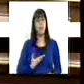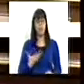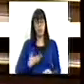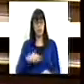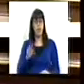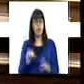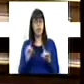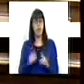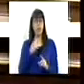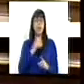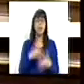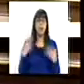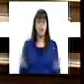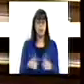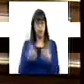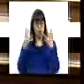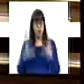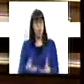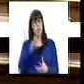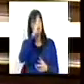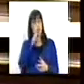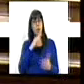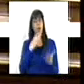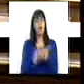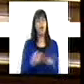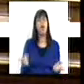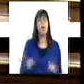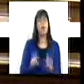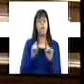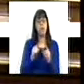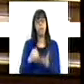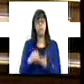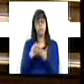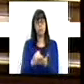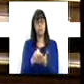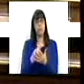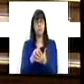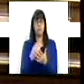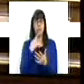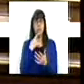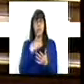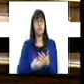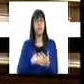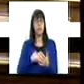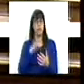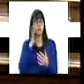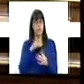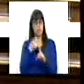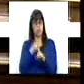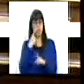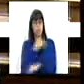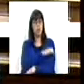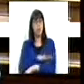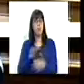PSD e pelo CDS. Ou seja, o Orçamento de Estado dá ou não um contributo com significado para o combate